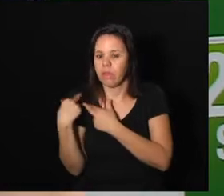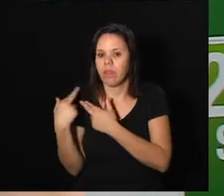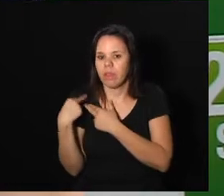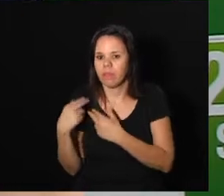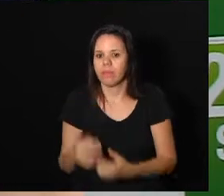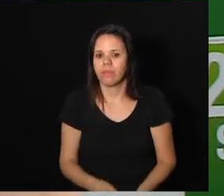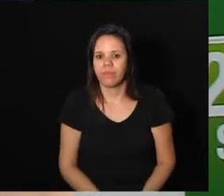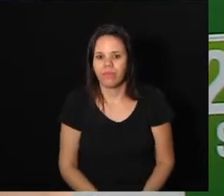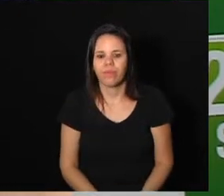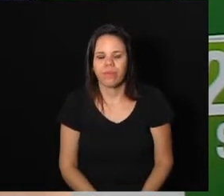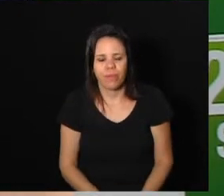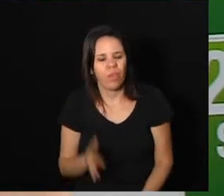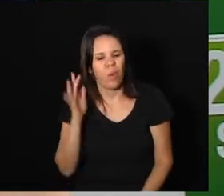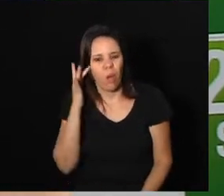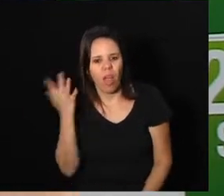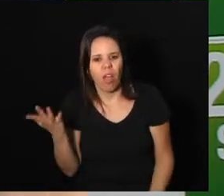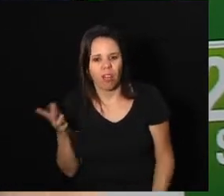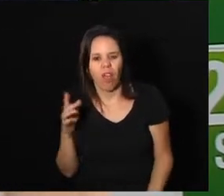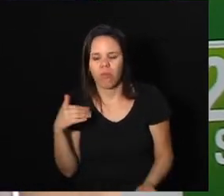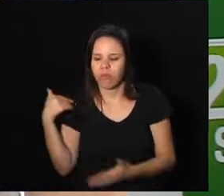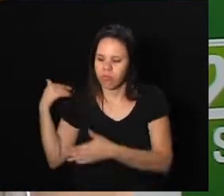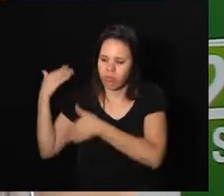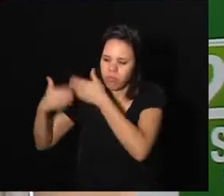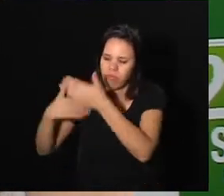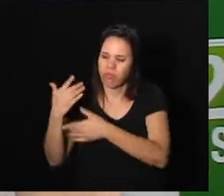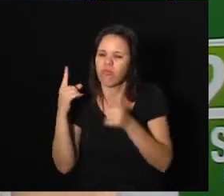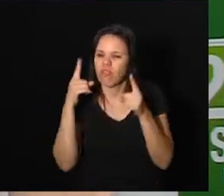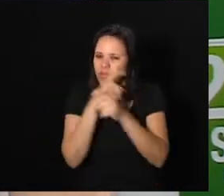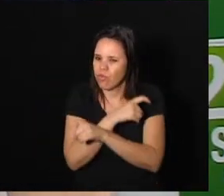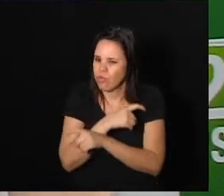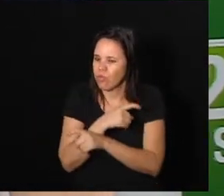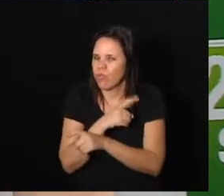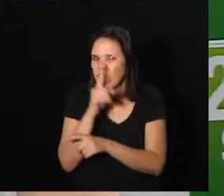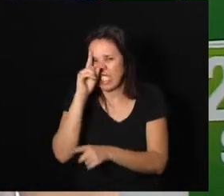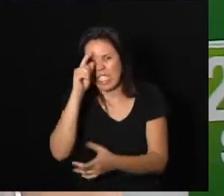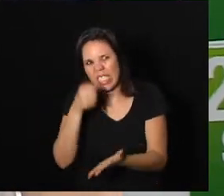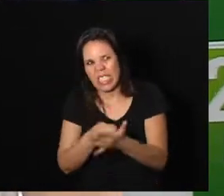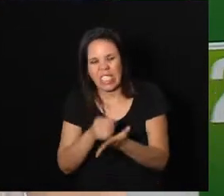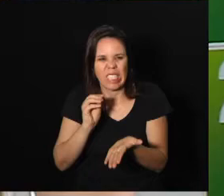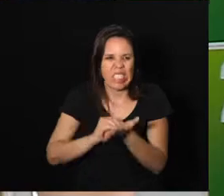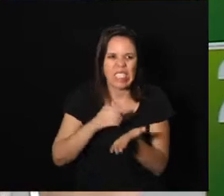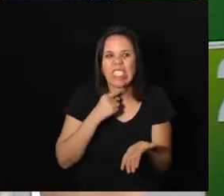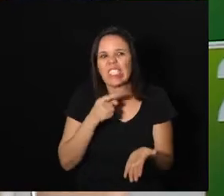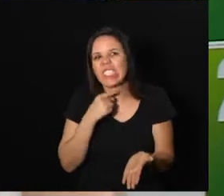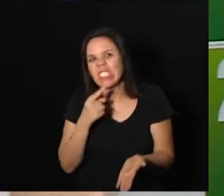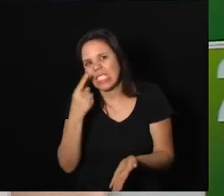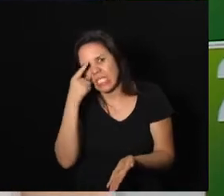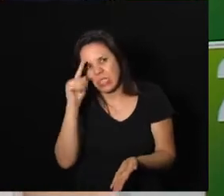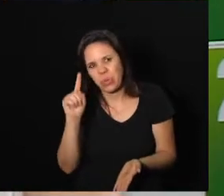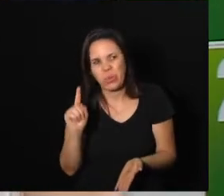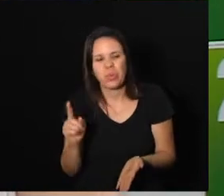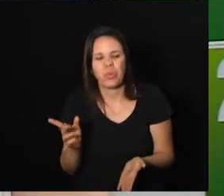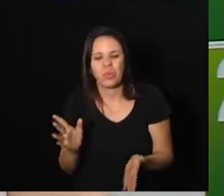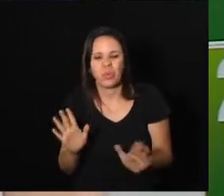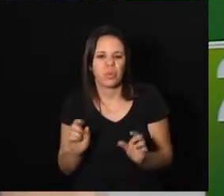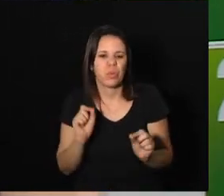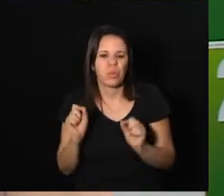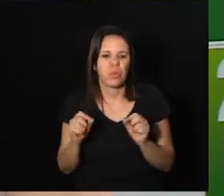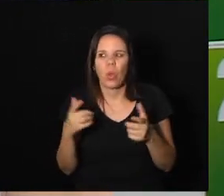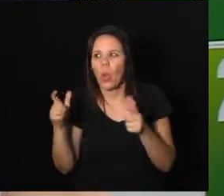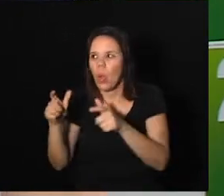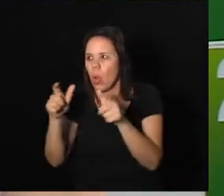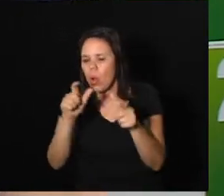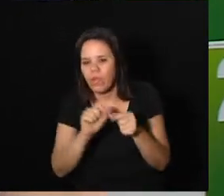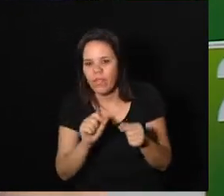acho. Foi uma trajetória bem difícil, foi muita indecisão, tanto por escolha até de onde prestar